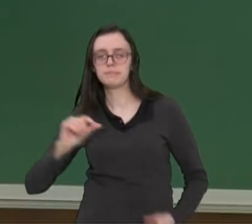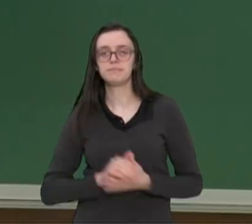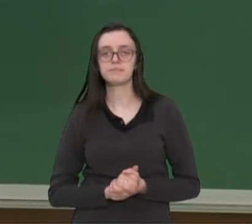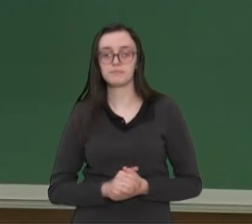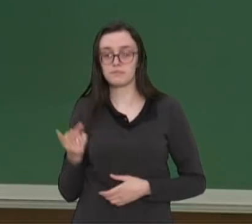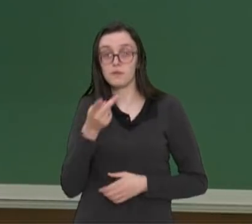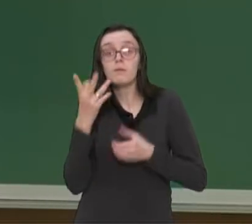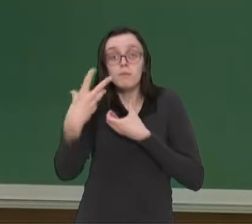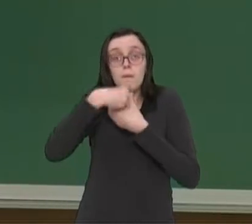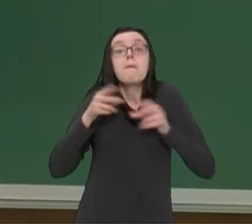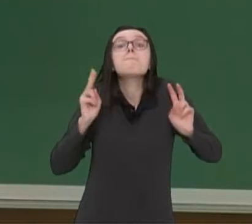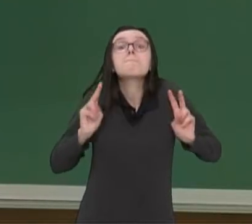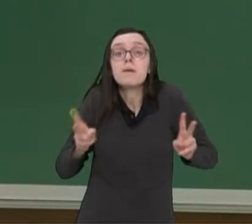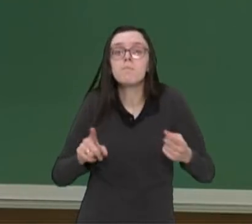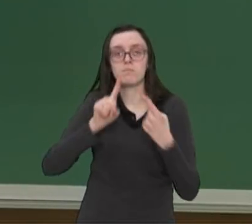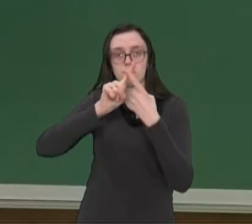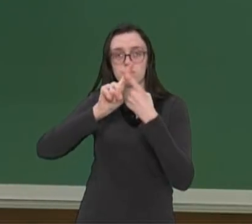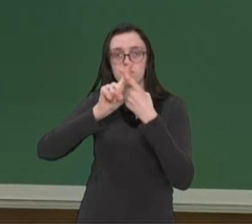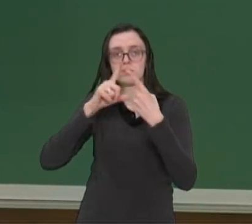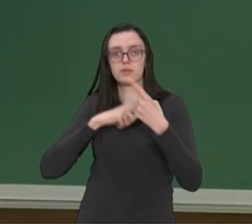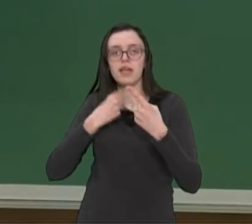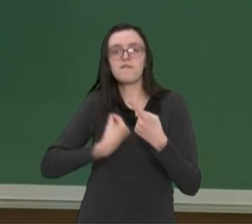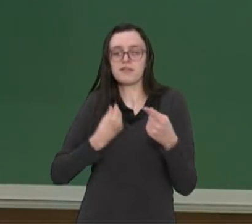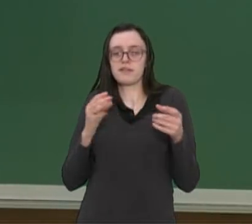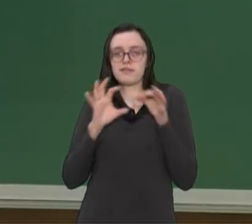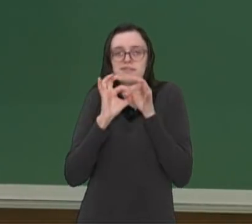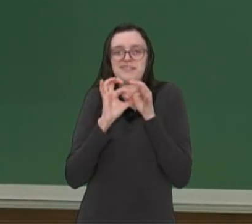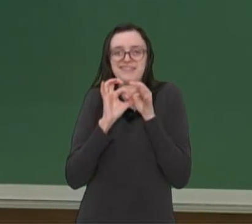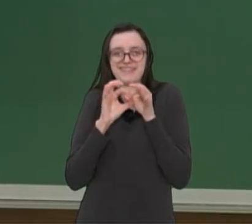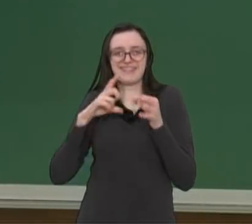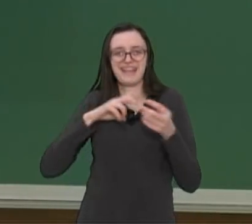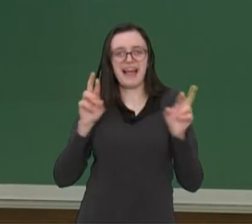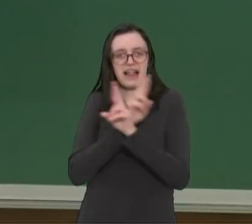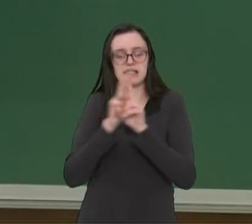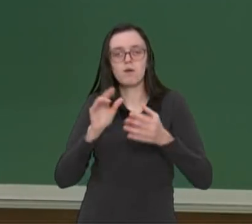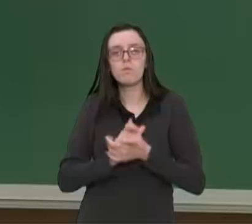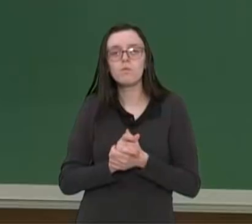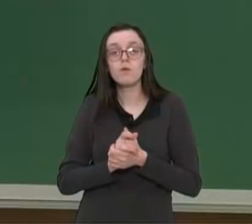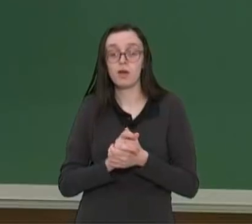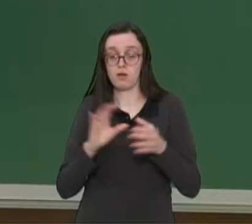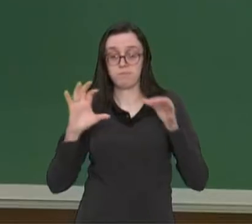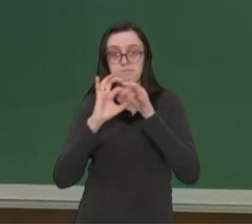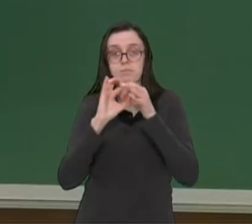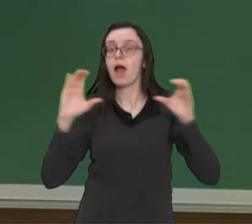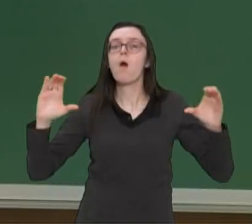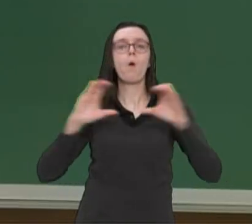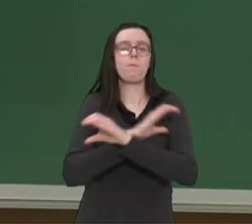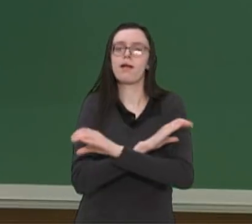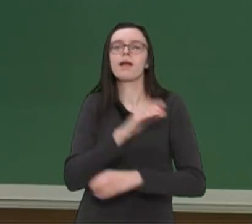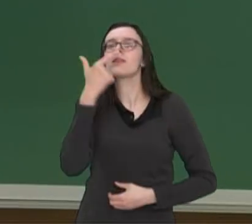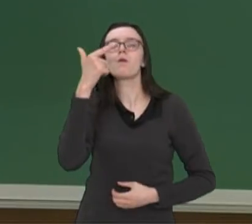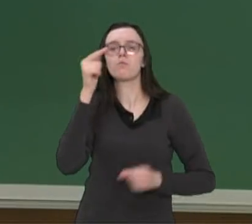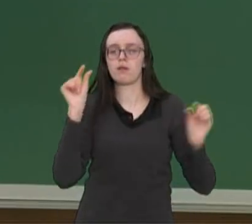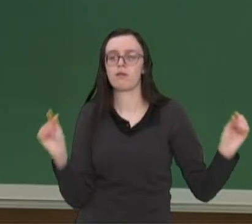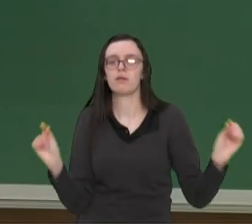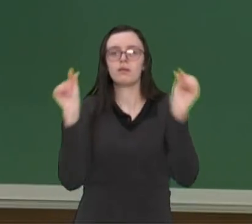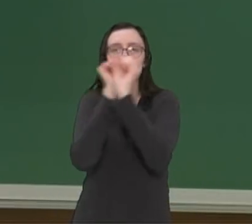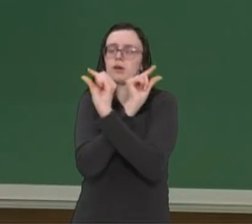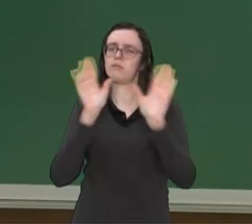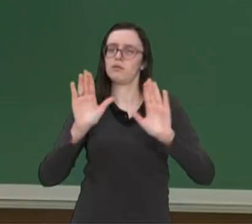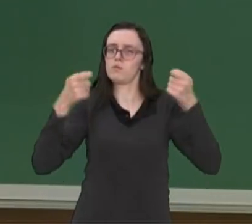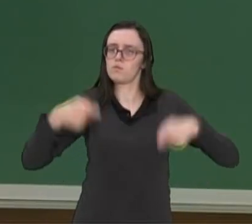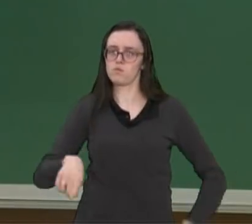no mesmo cromossomo, então eles estão em linkage. A ligação é completa, ou seja, eles não vão fazer a troca de material